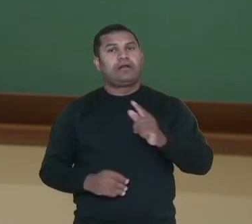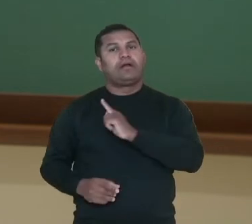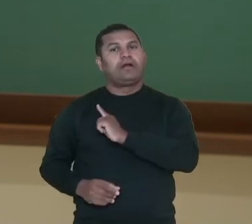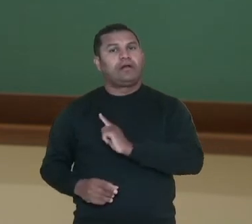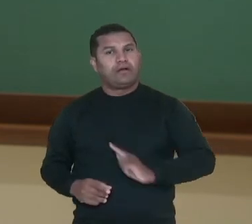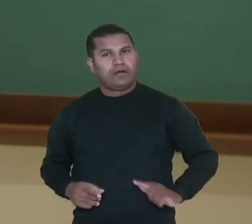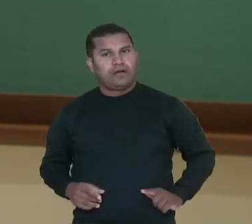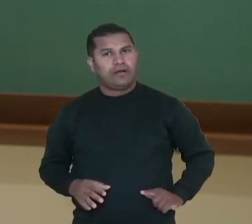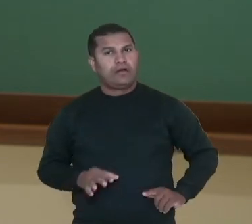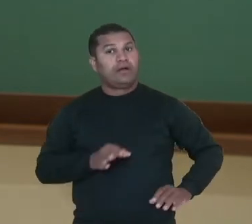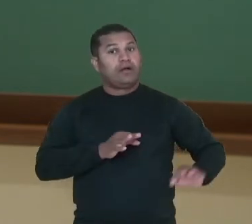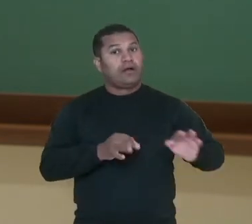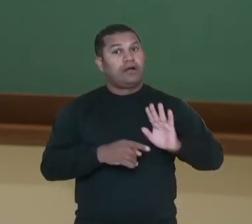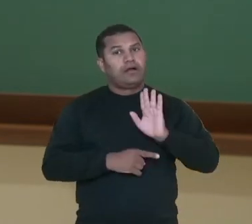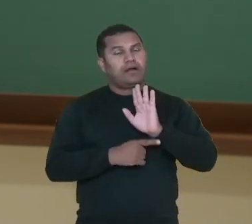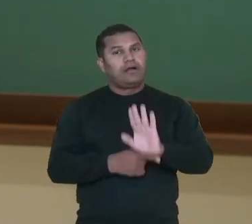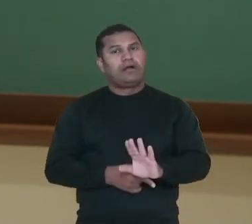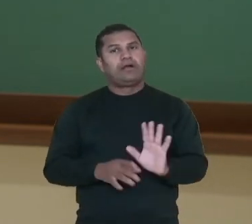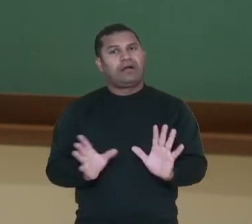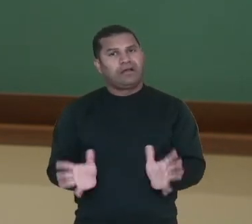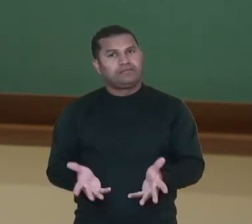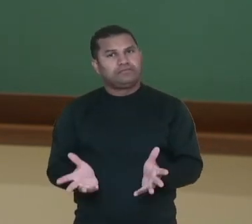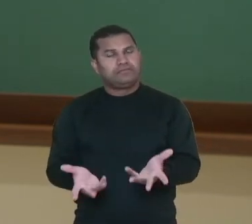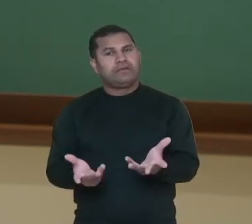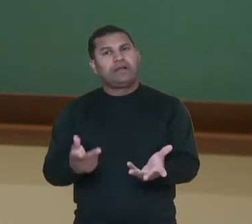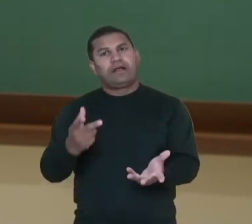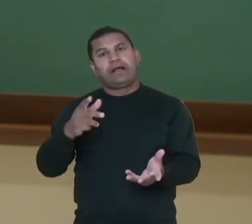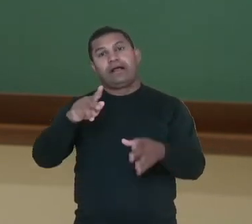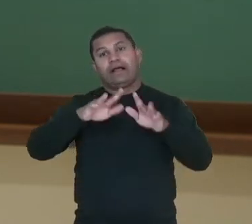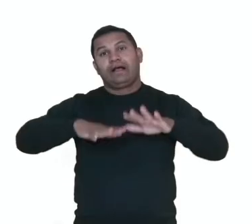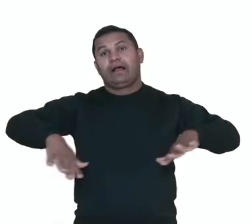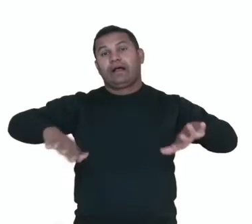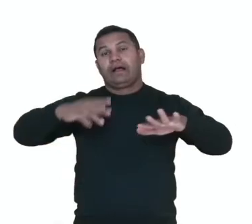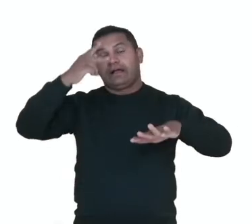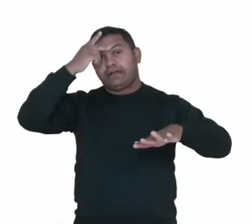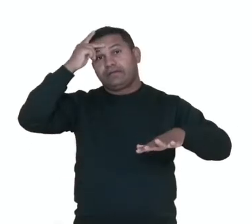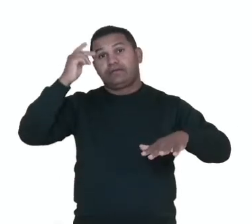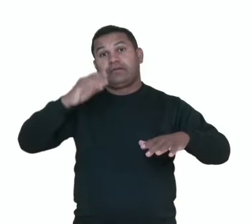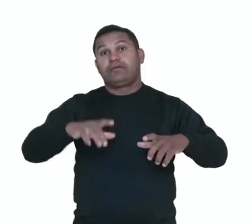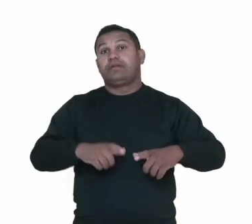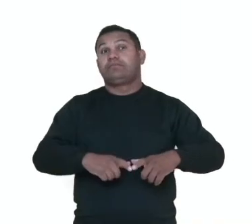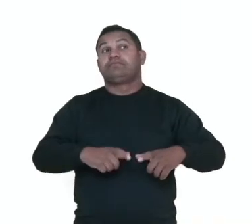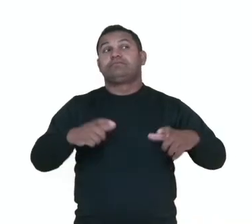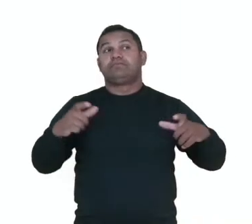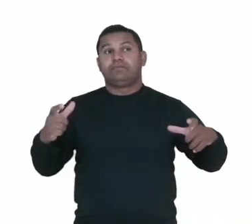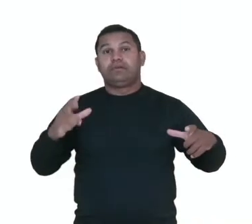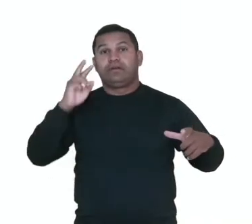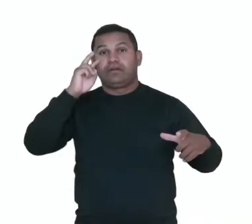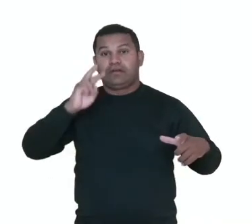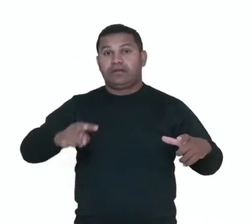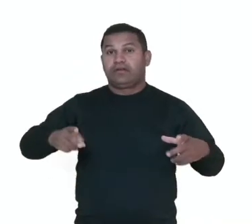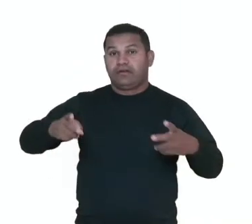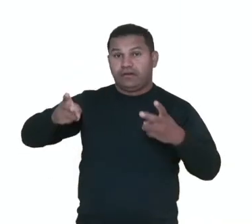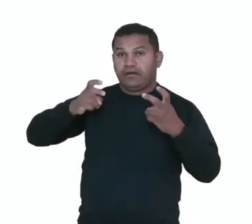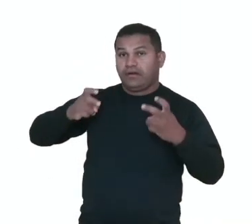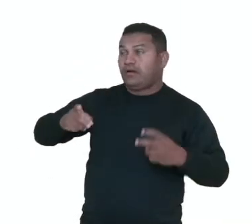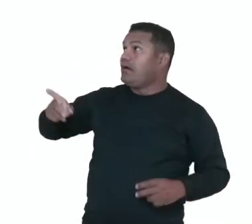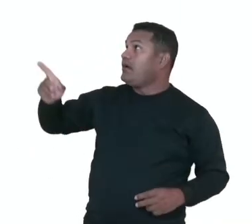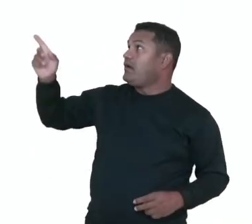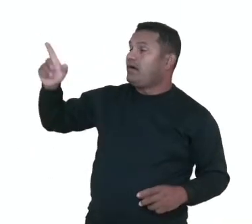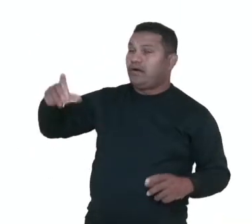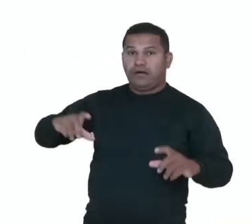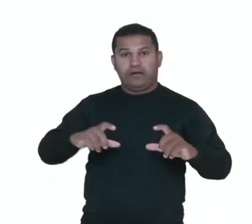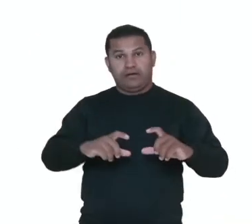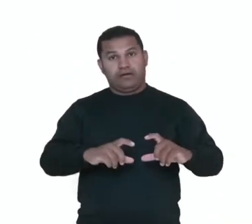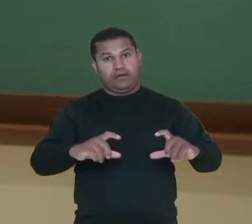crescer, Então, olha só, nessa parte aqui, da base, ela volta a crescer de novo, Já uma população